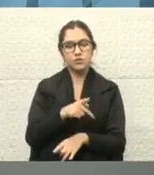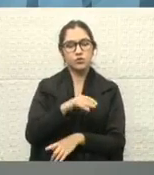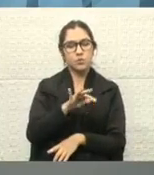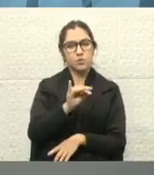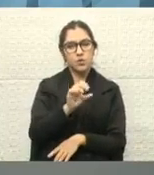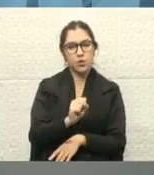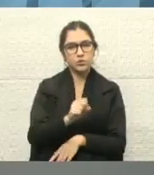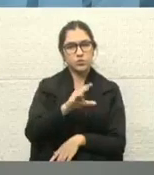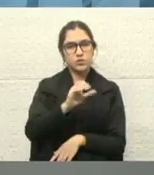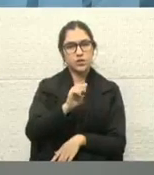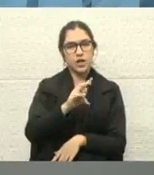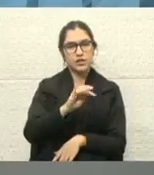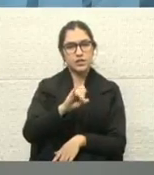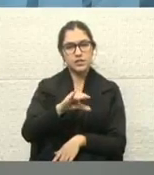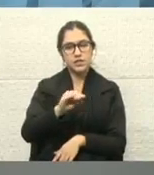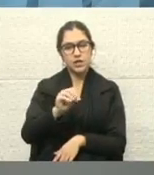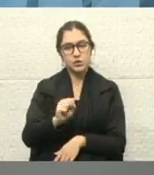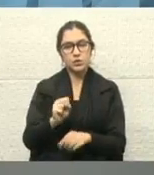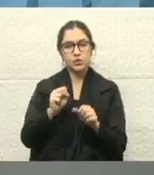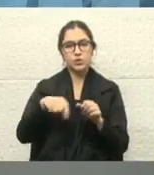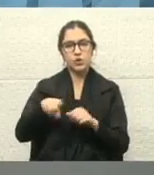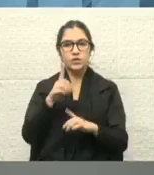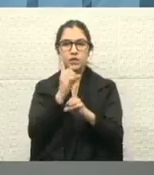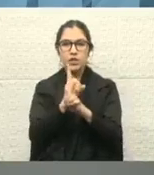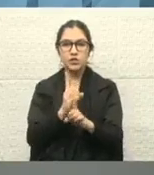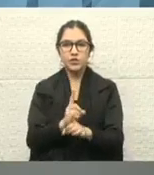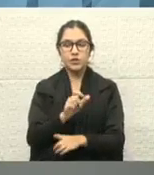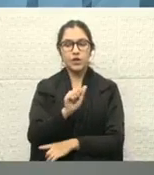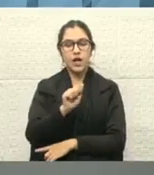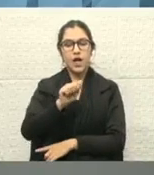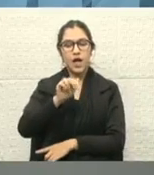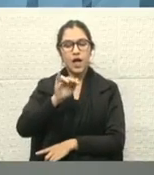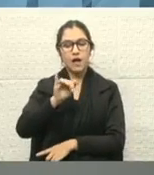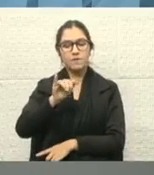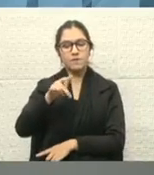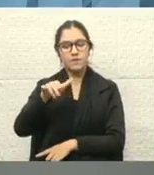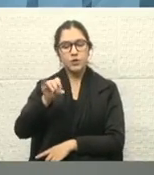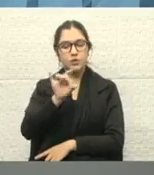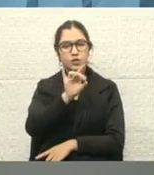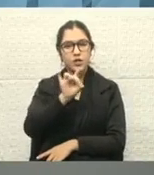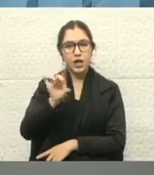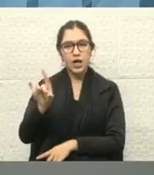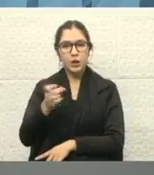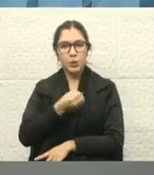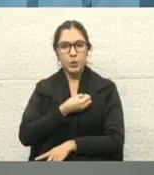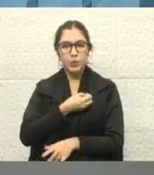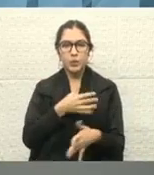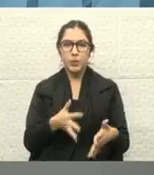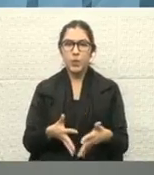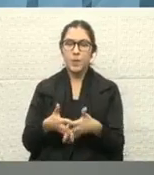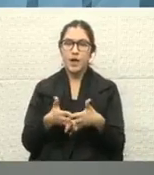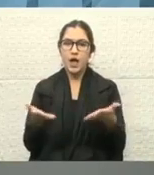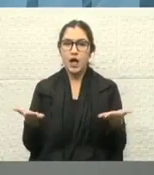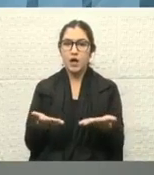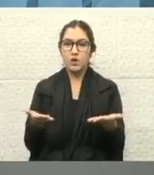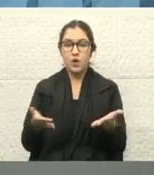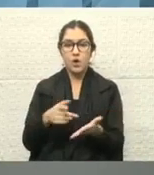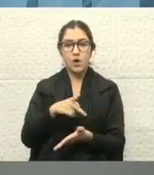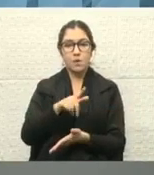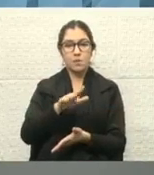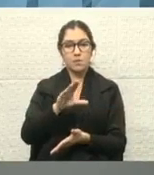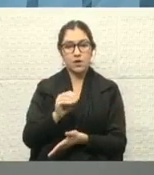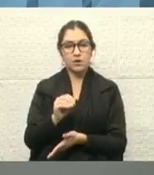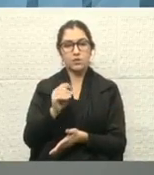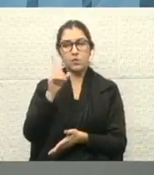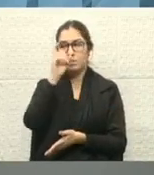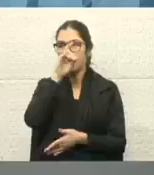pontos no plano cartesiano, que nós identificamos os afixos para cada um dos números complexos, agora no plano